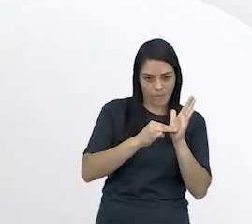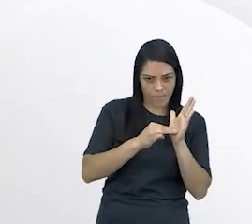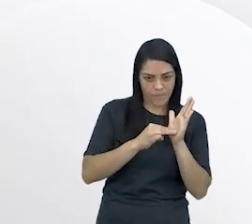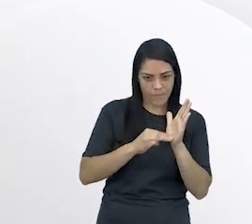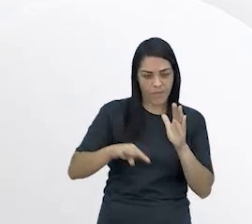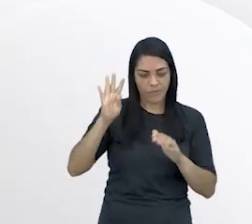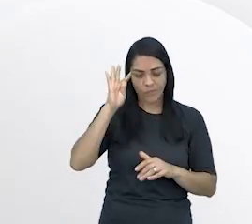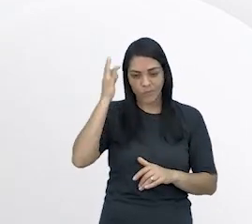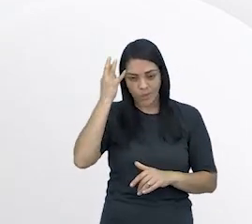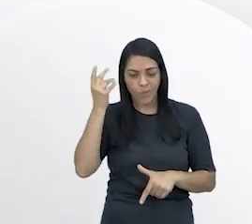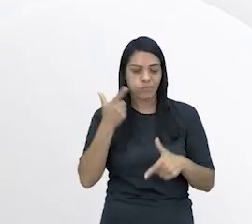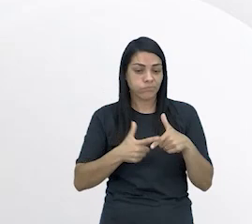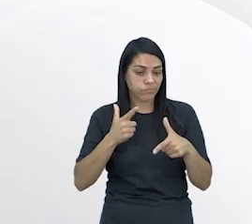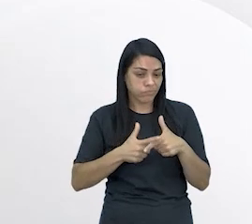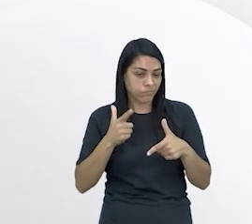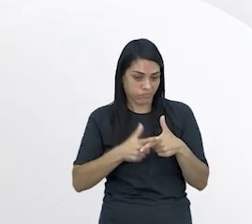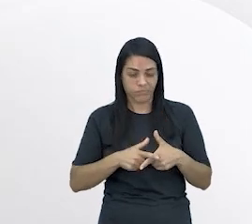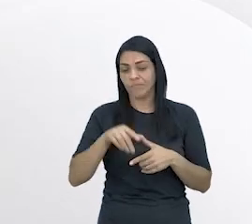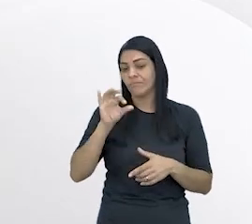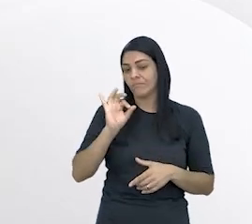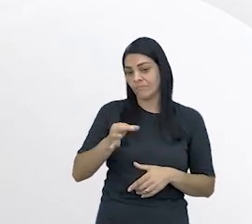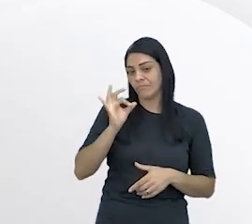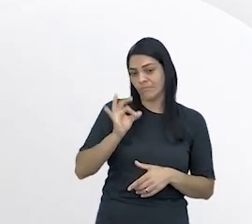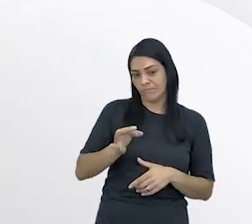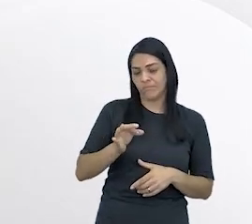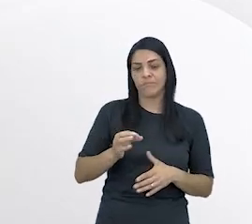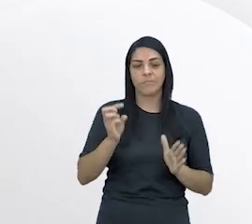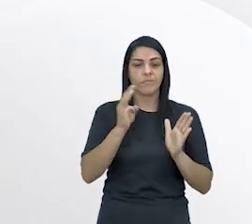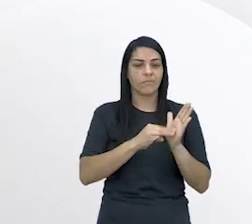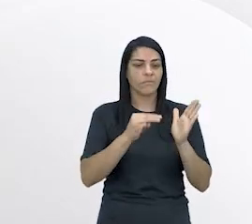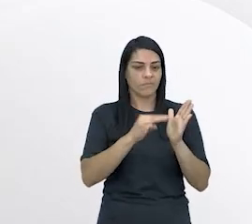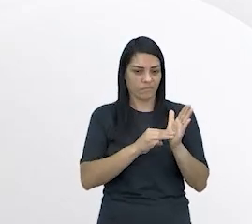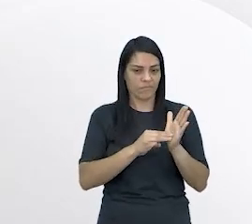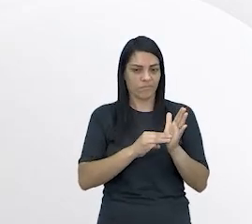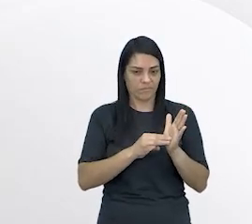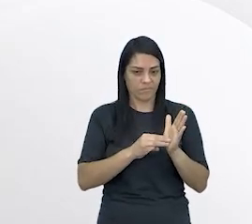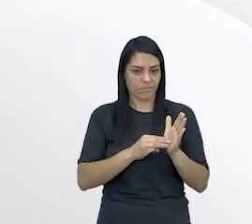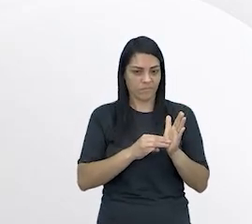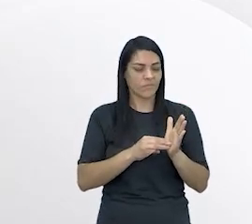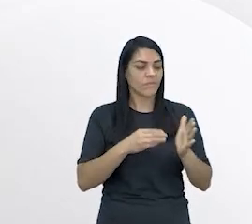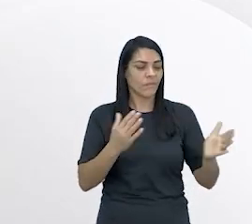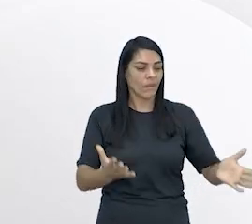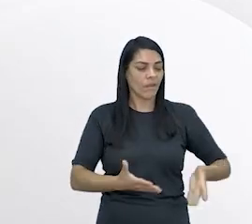de problemas, né? É uma metodologia interativa,